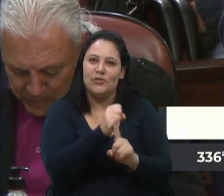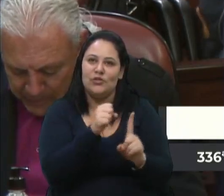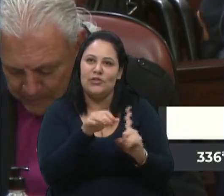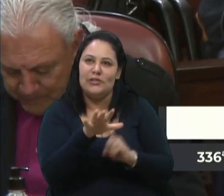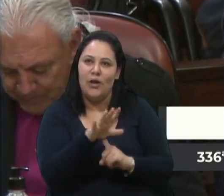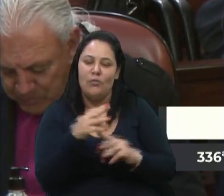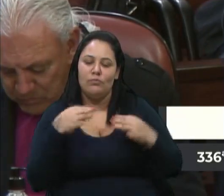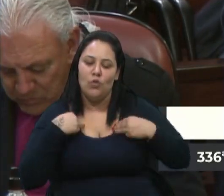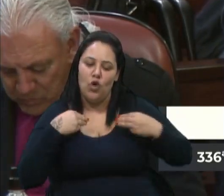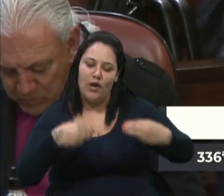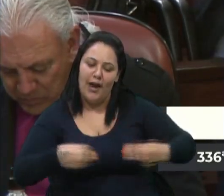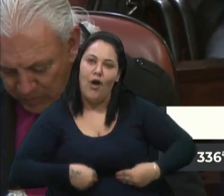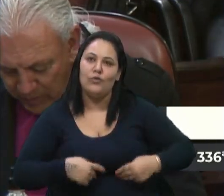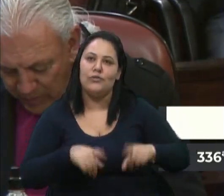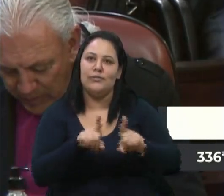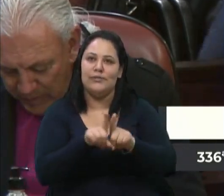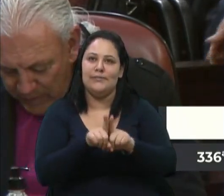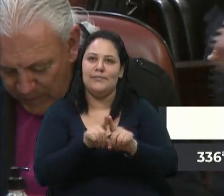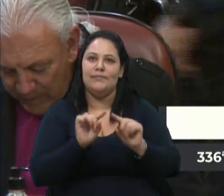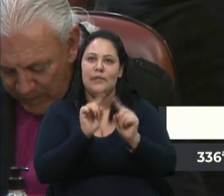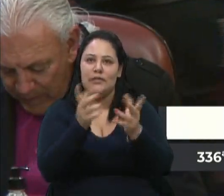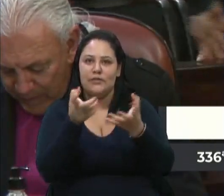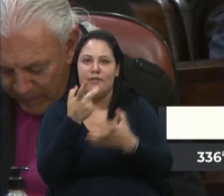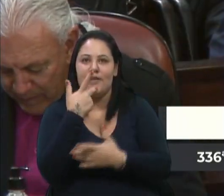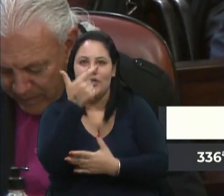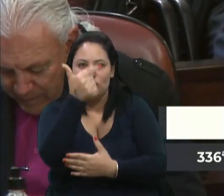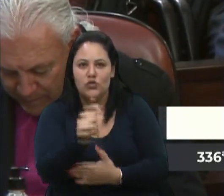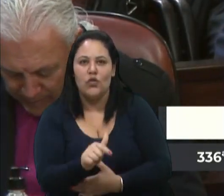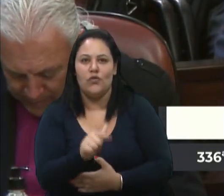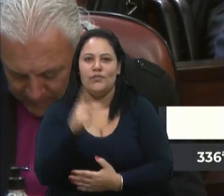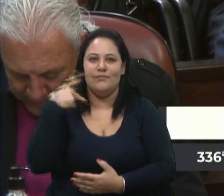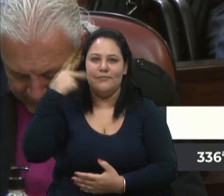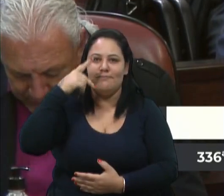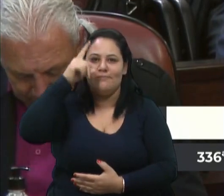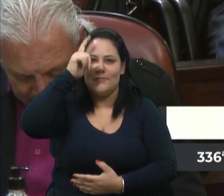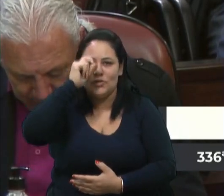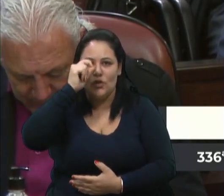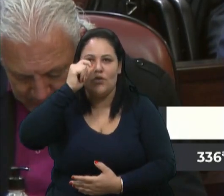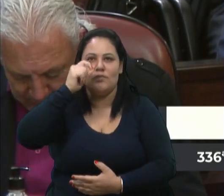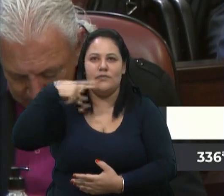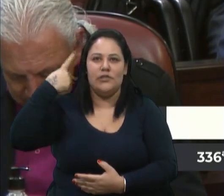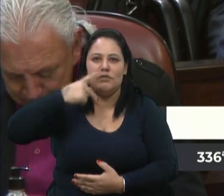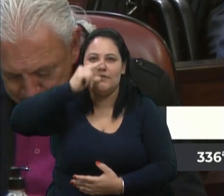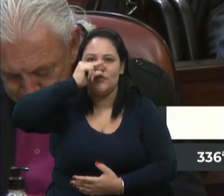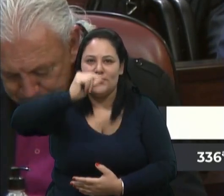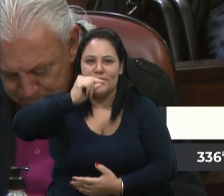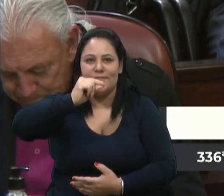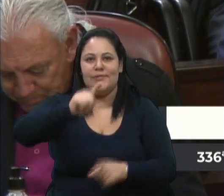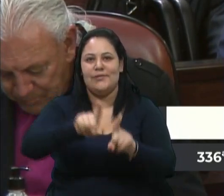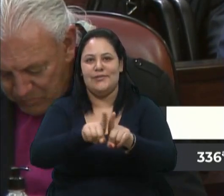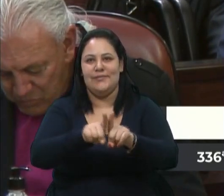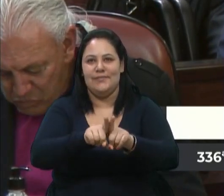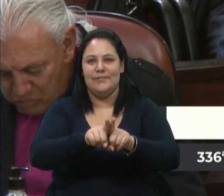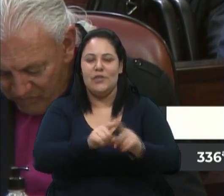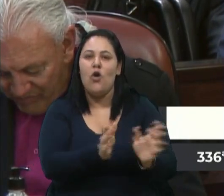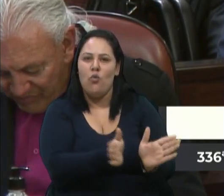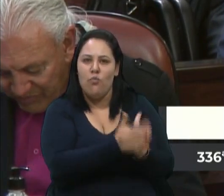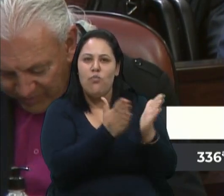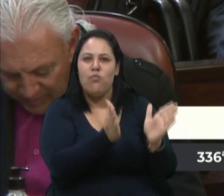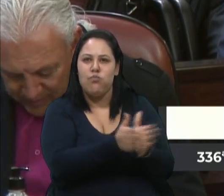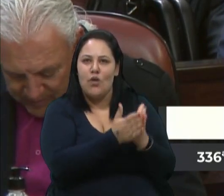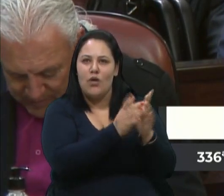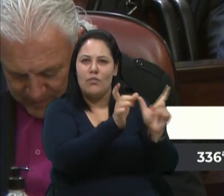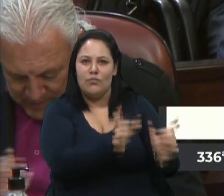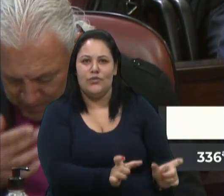viver nessa situação. Mas eu reforço, vereador Scalco, vereador Fantinel, os pobres não tem